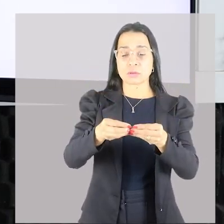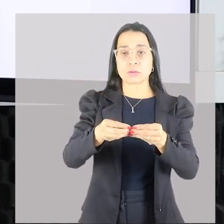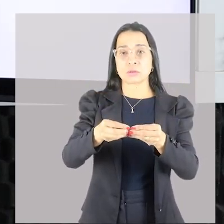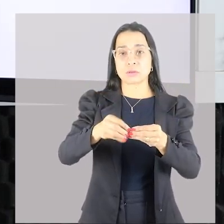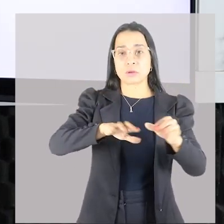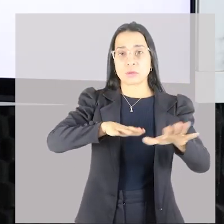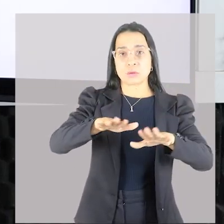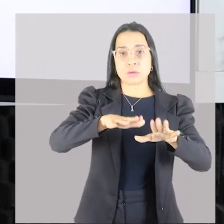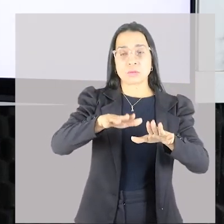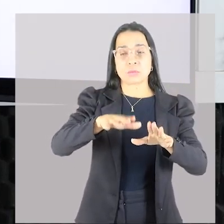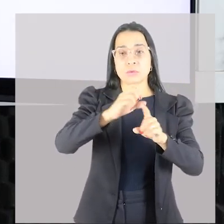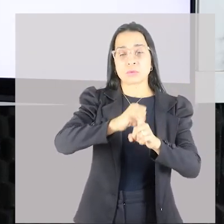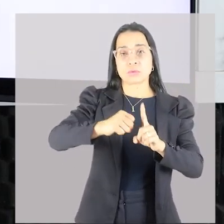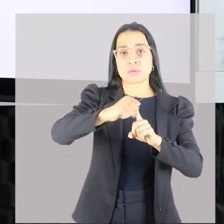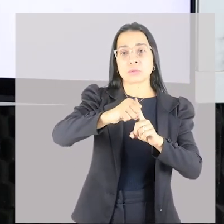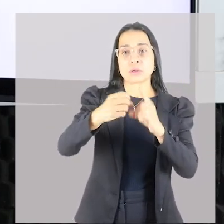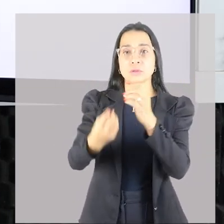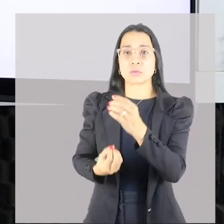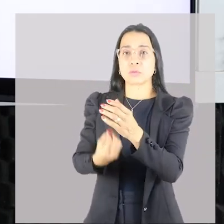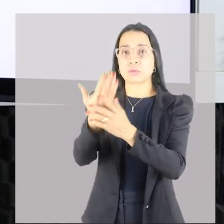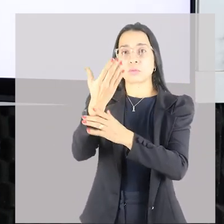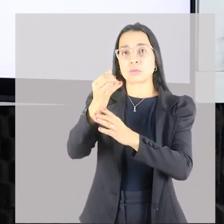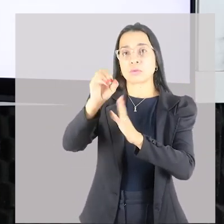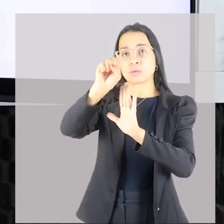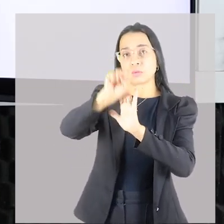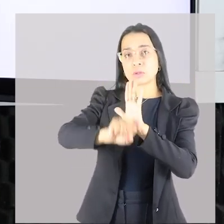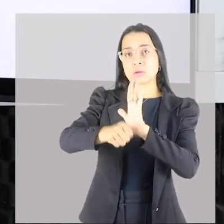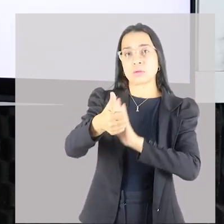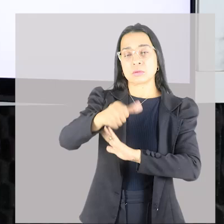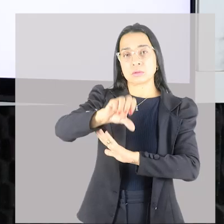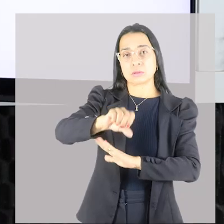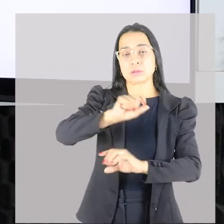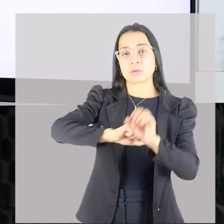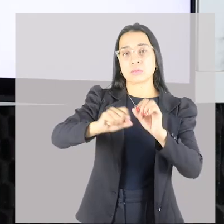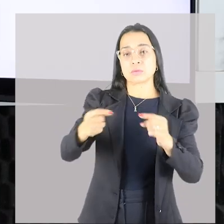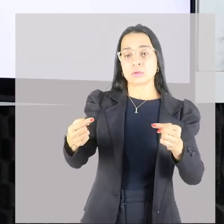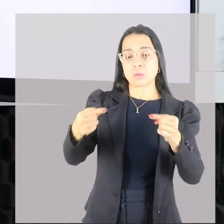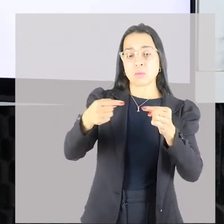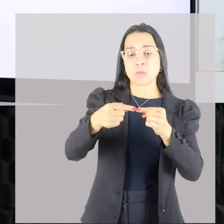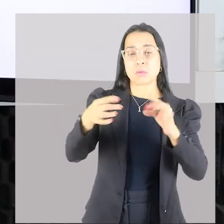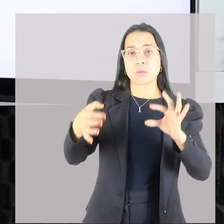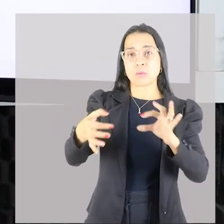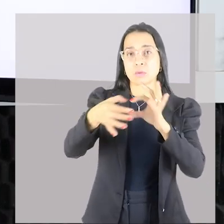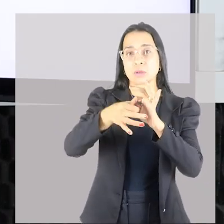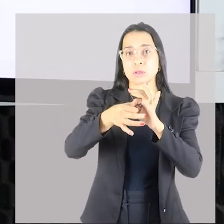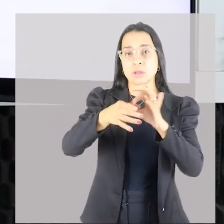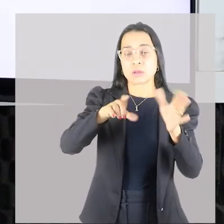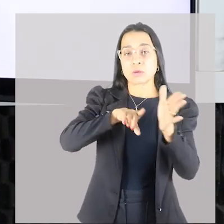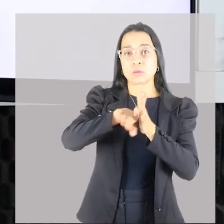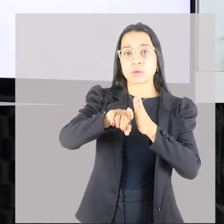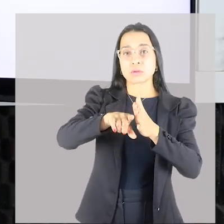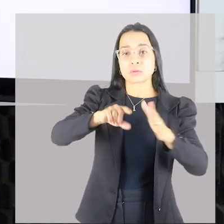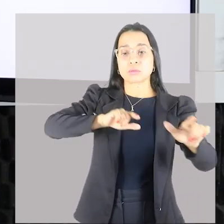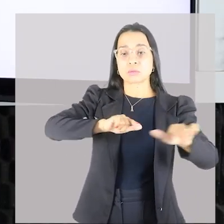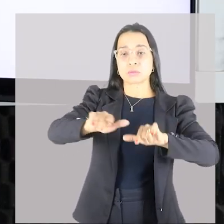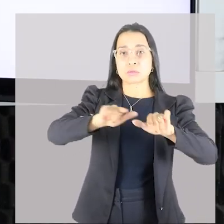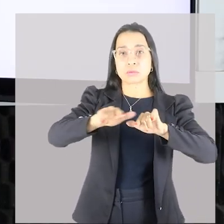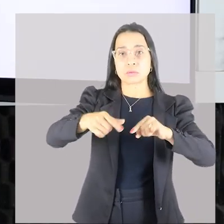movimentos sociais, quando eles surgem lá no século XIX, eles estão muito conectados com questões trabalhistas e